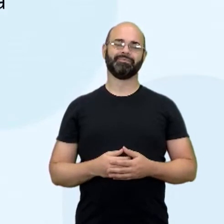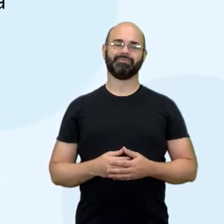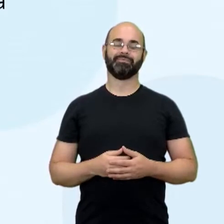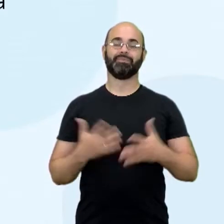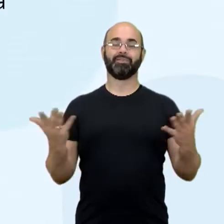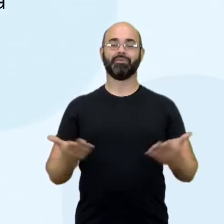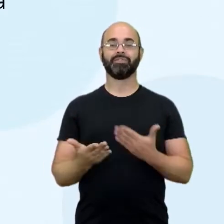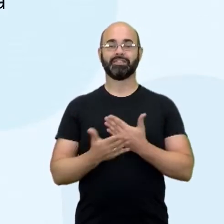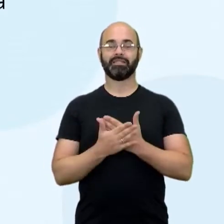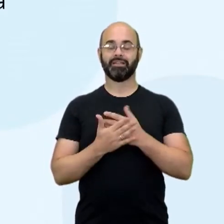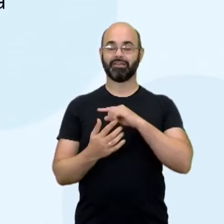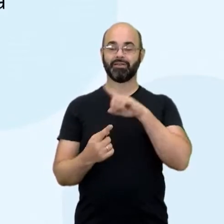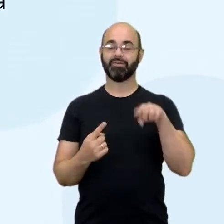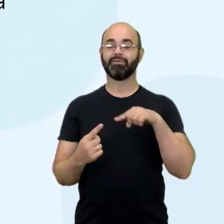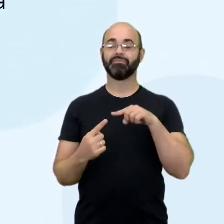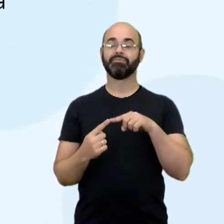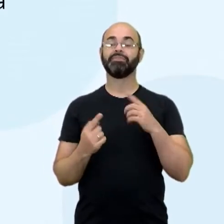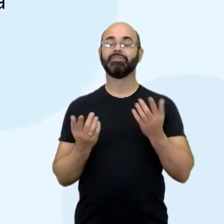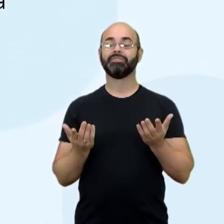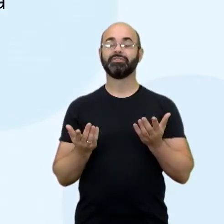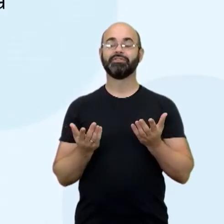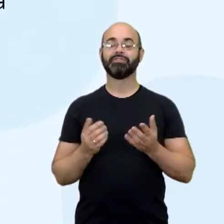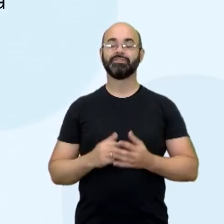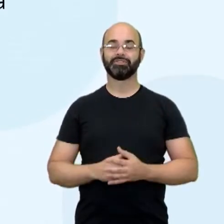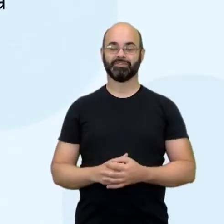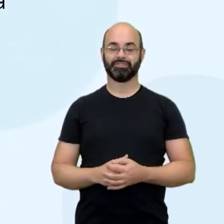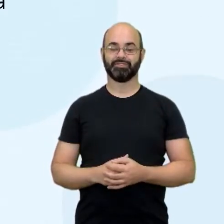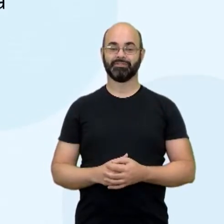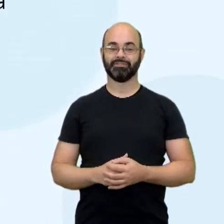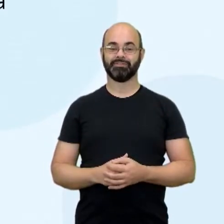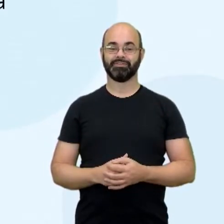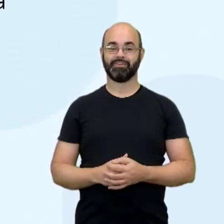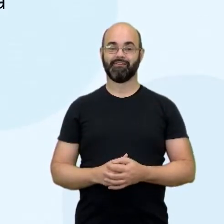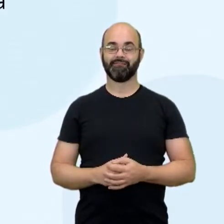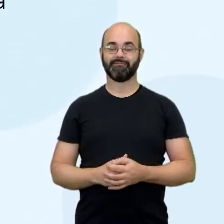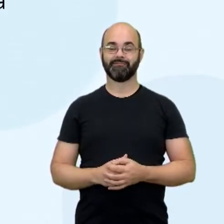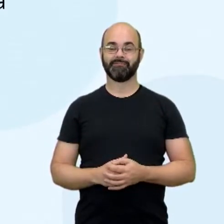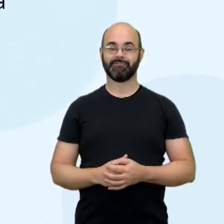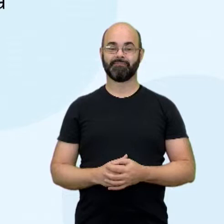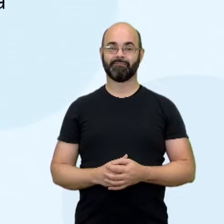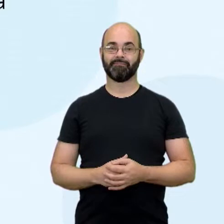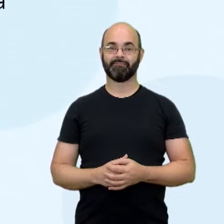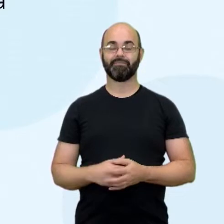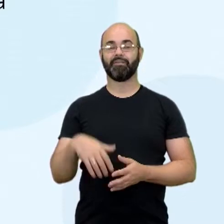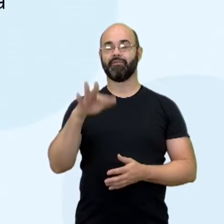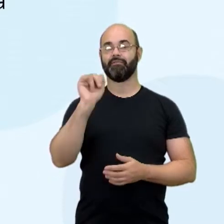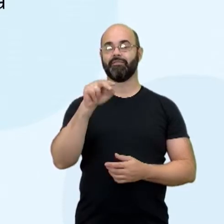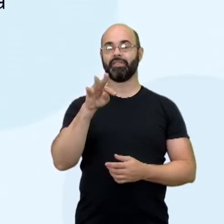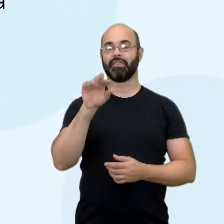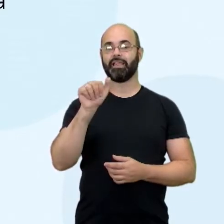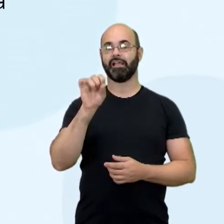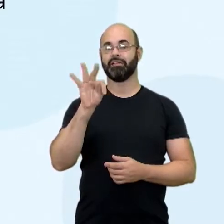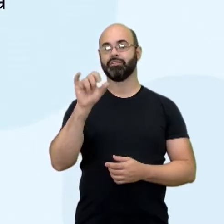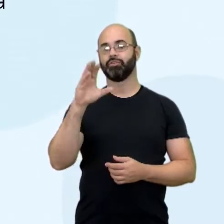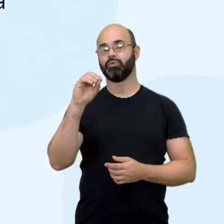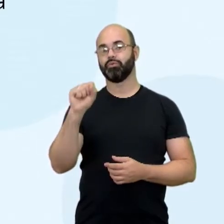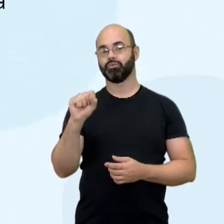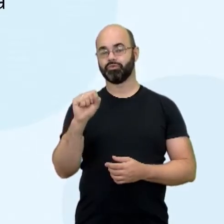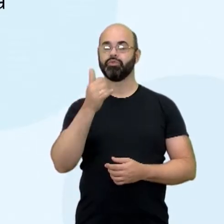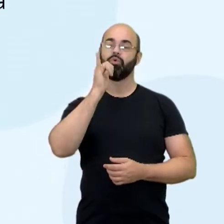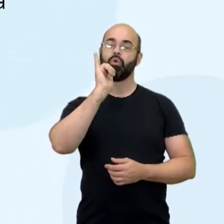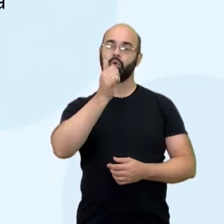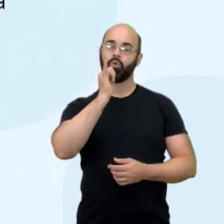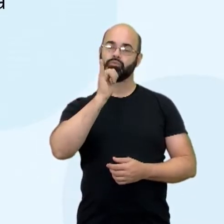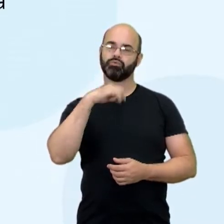aula de hoje? Eu já falei que nós vamos aí mergulhar no universo dos contos fantásticos, a partir, né,